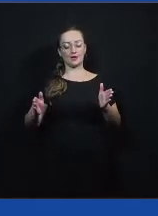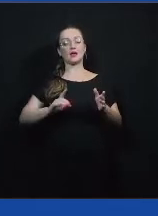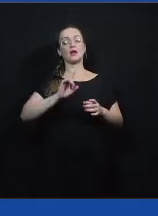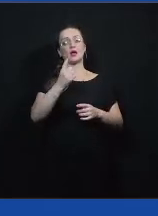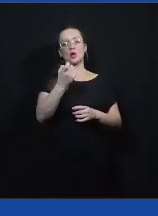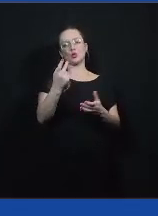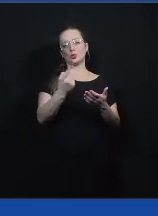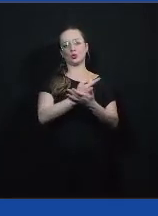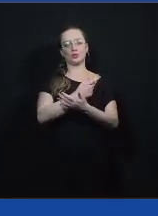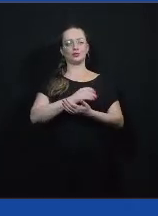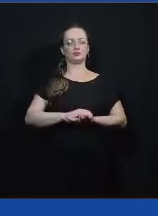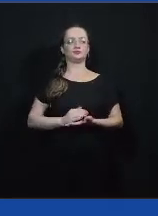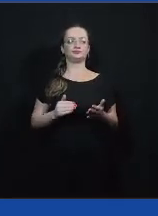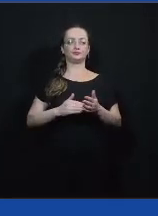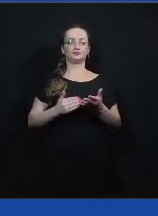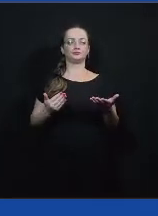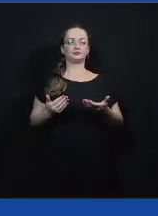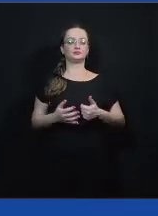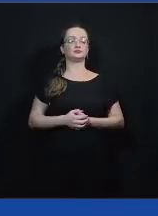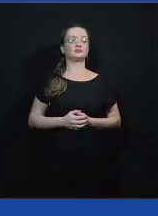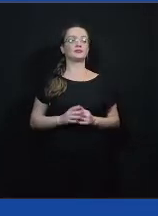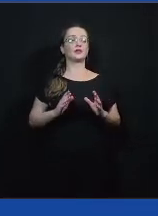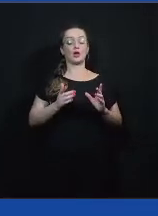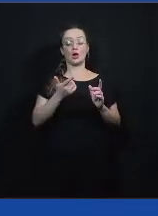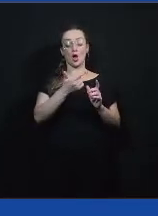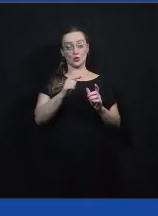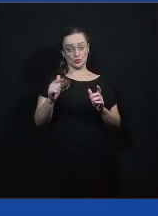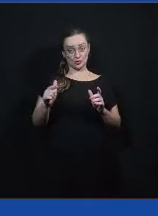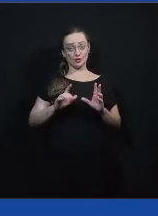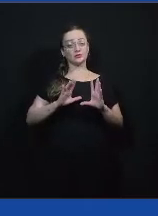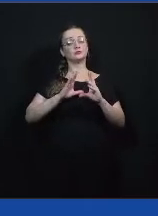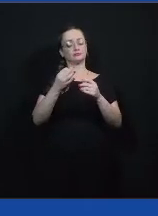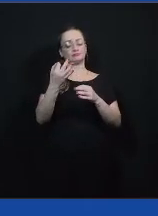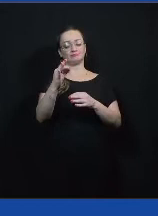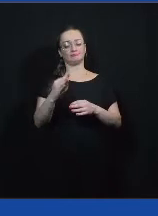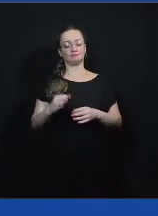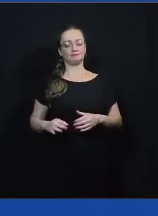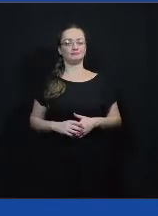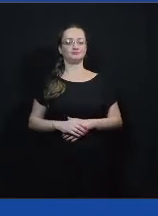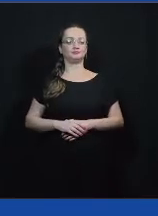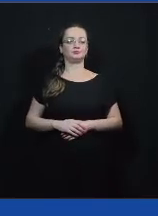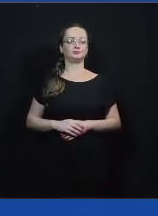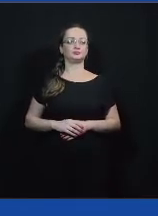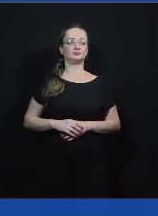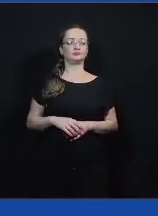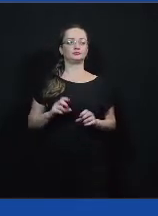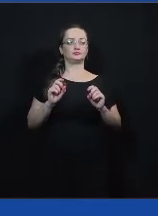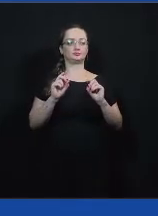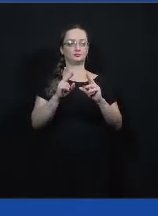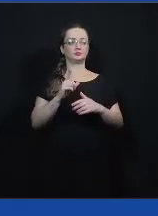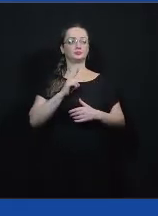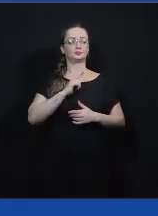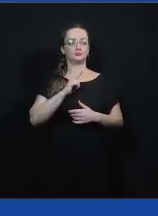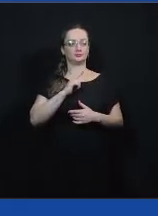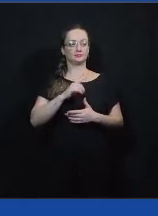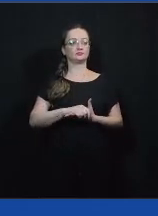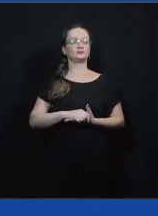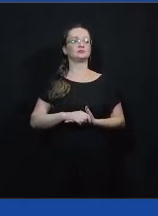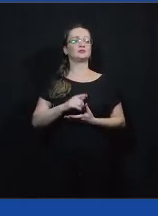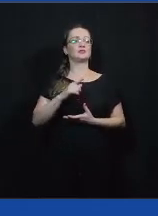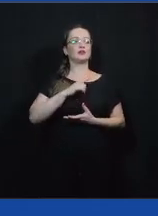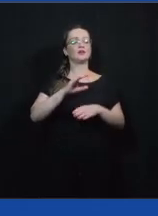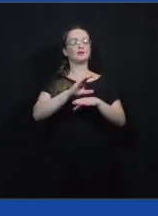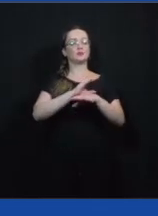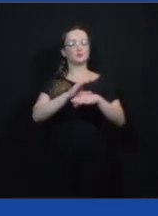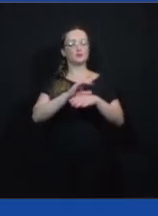única errado até o momento tô demais estão correta então já tivemos a